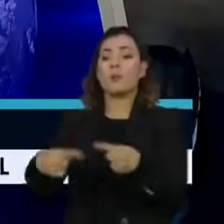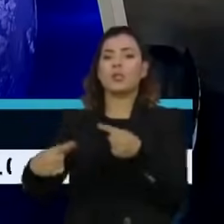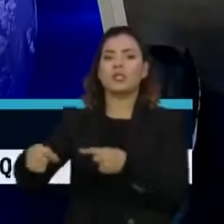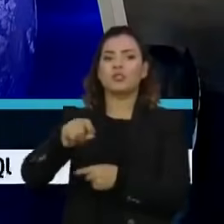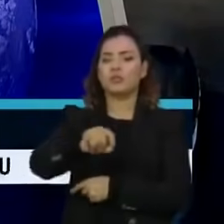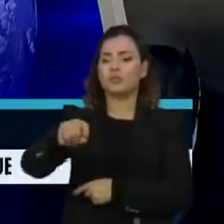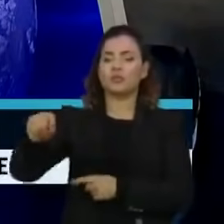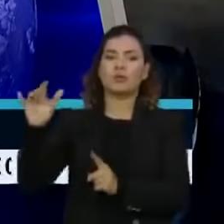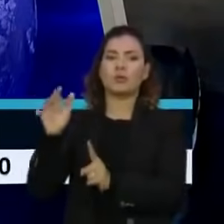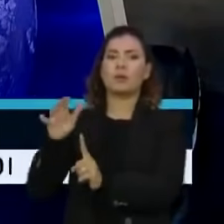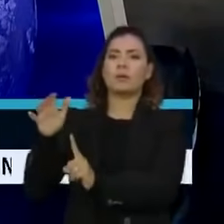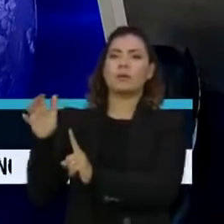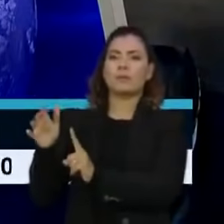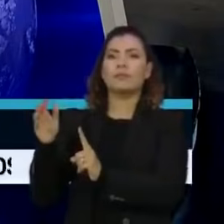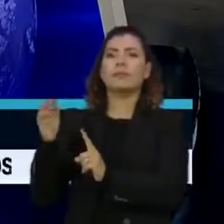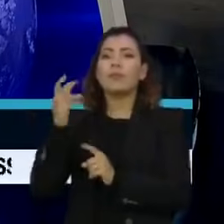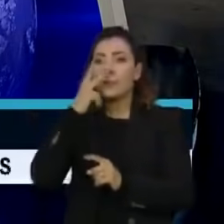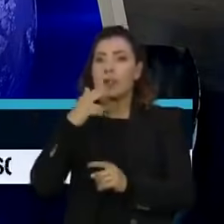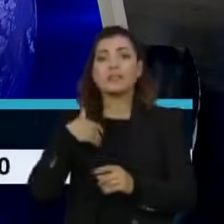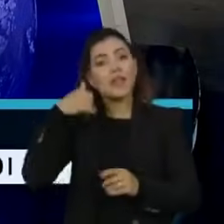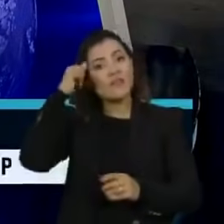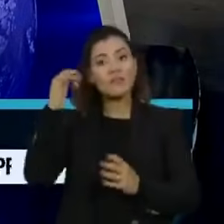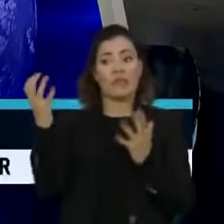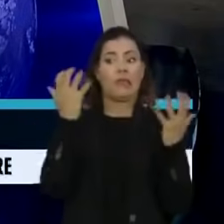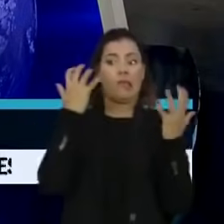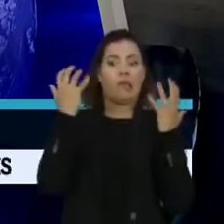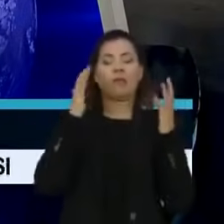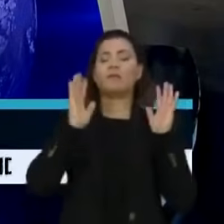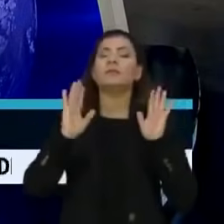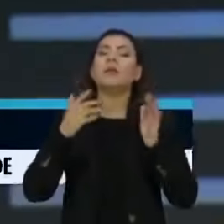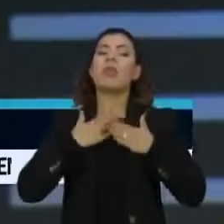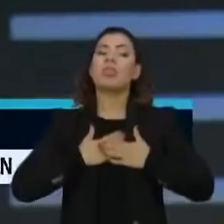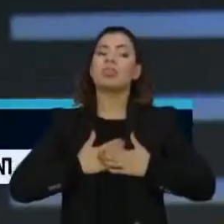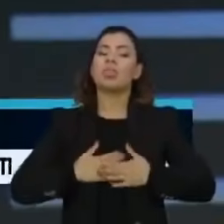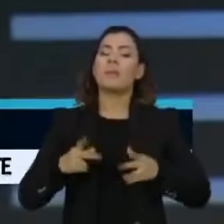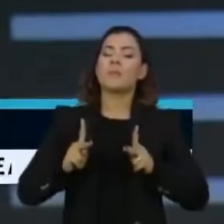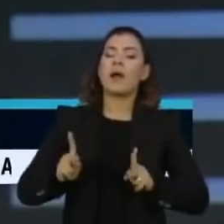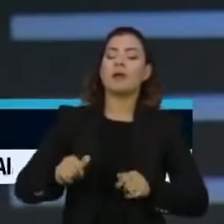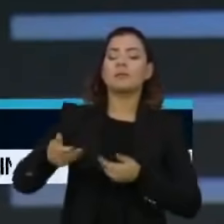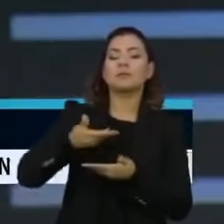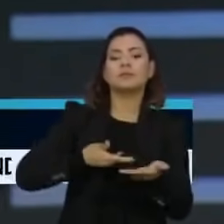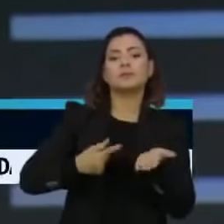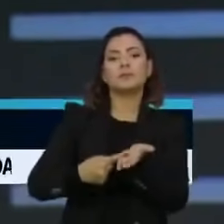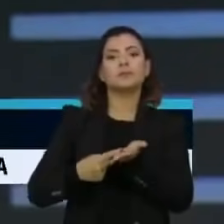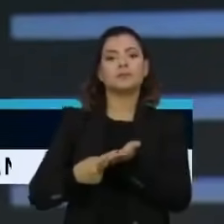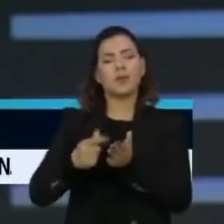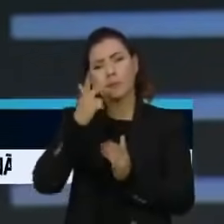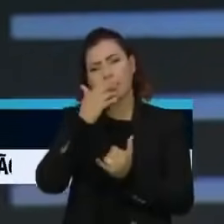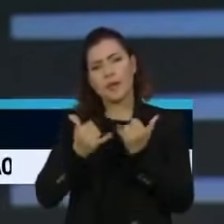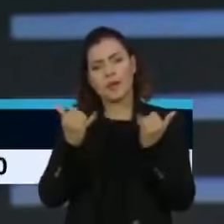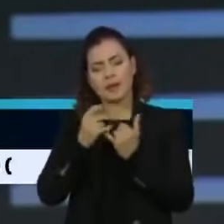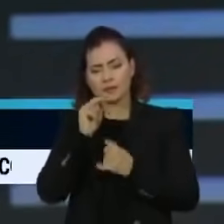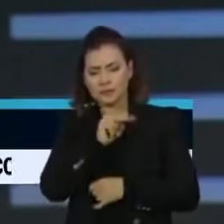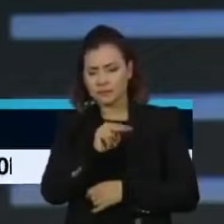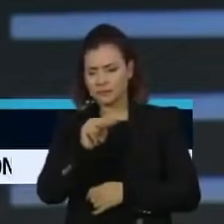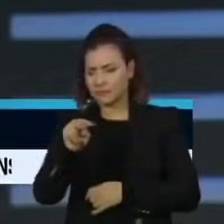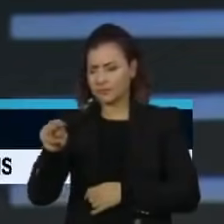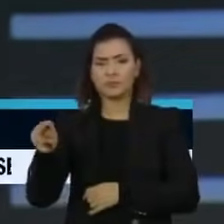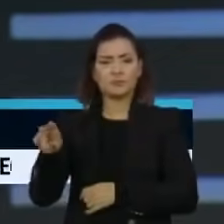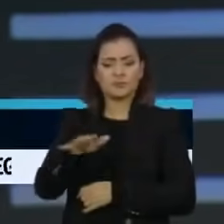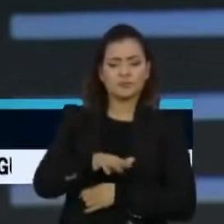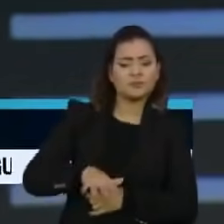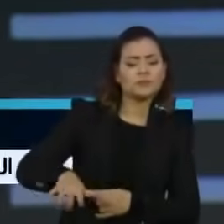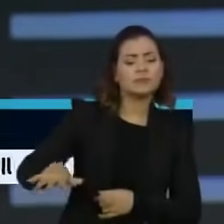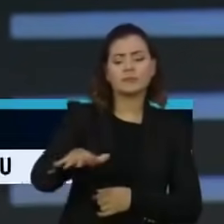políticos de alguma forma alivia a pressão sobre ele e aí a impressão que a gente tem do lado de cá é